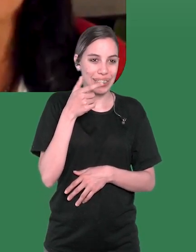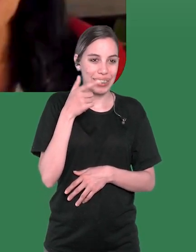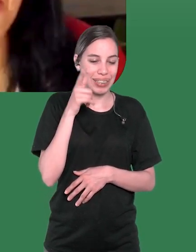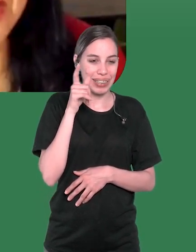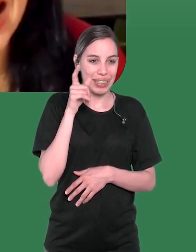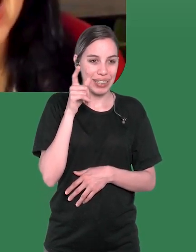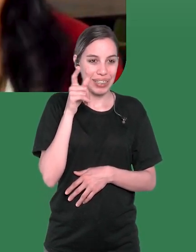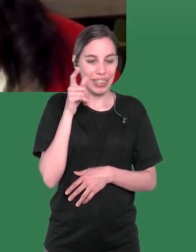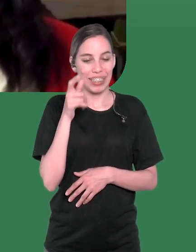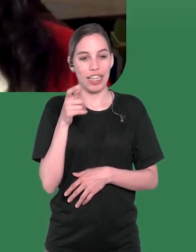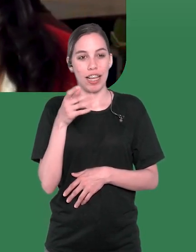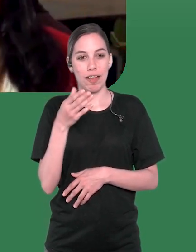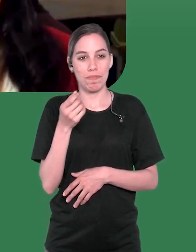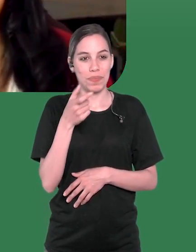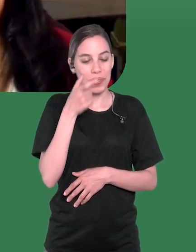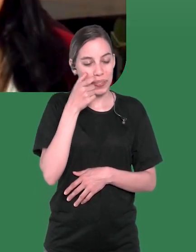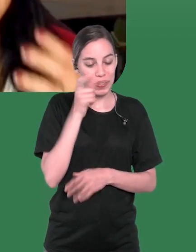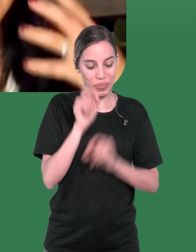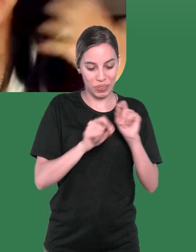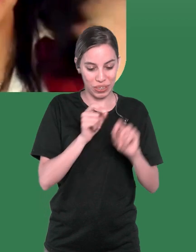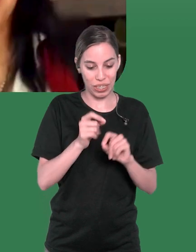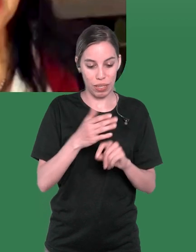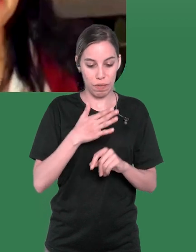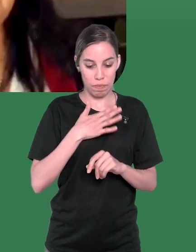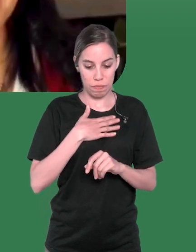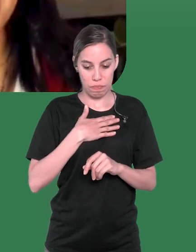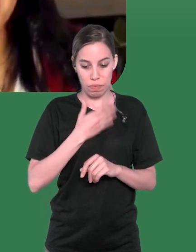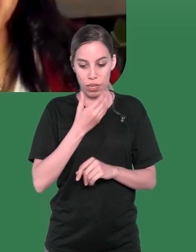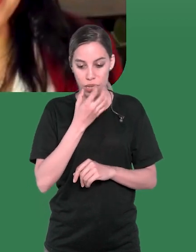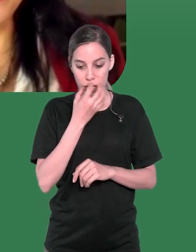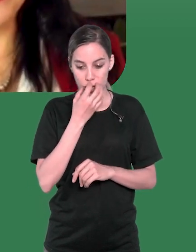Um vira-lata. com vira-lata. Então, assim,